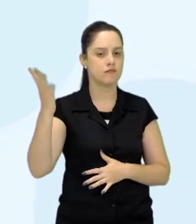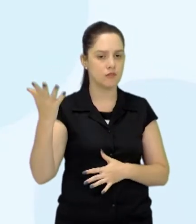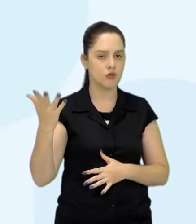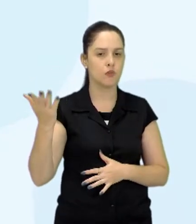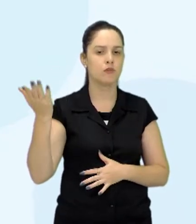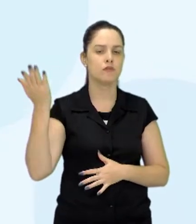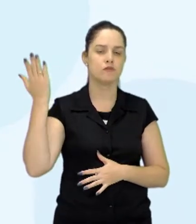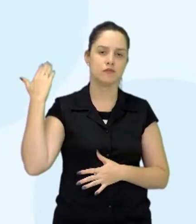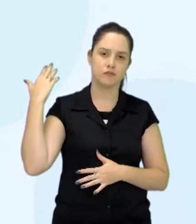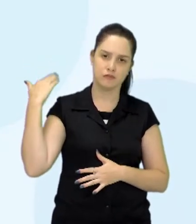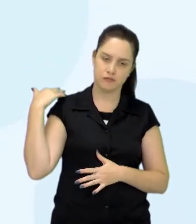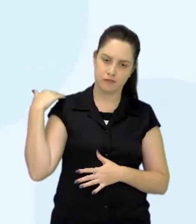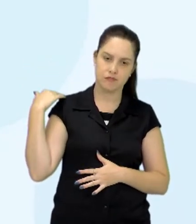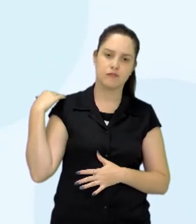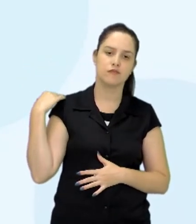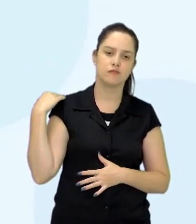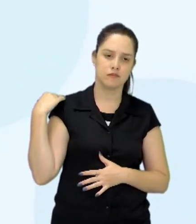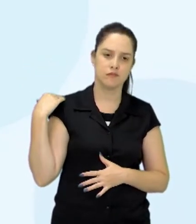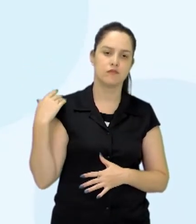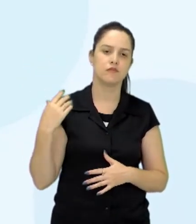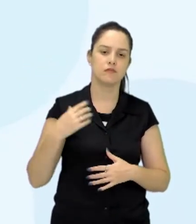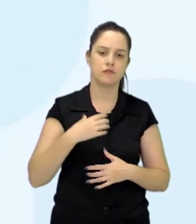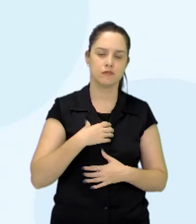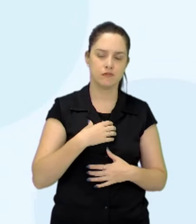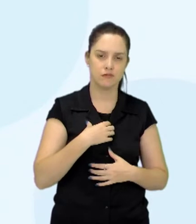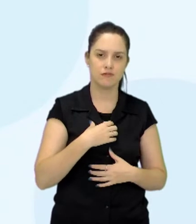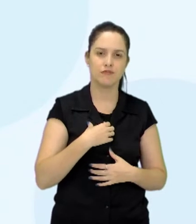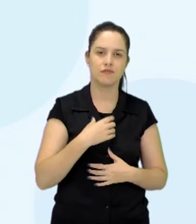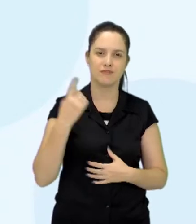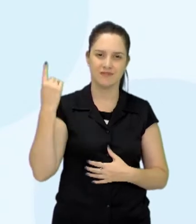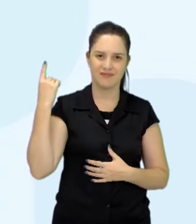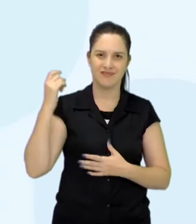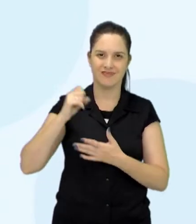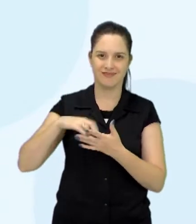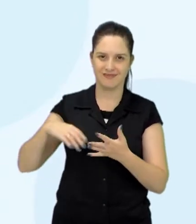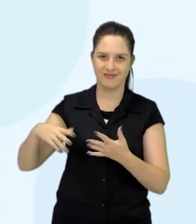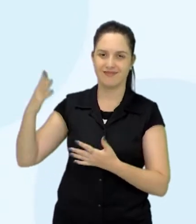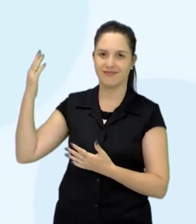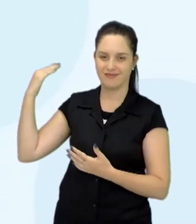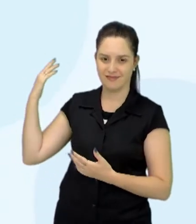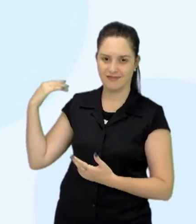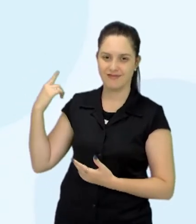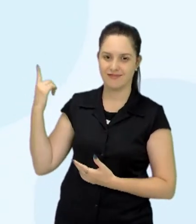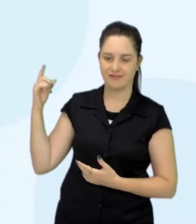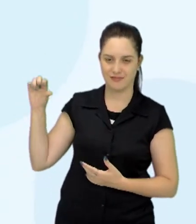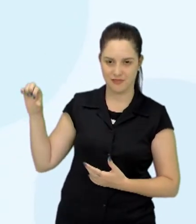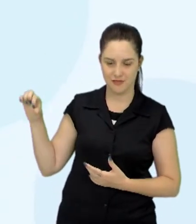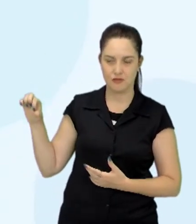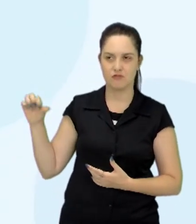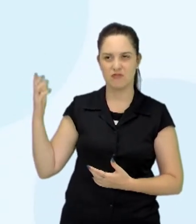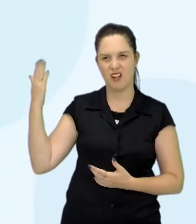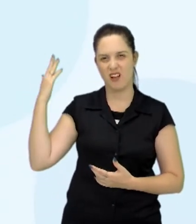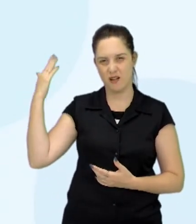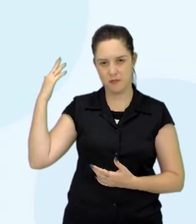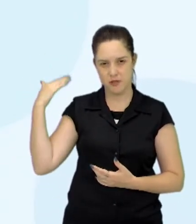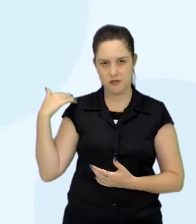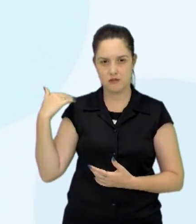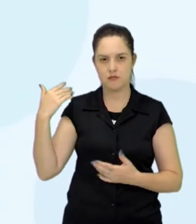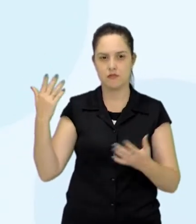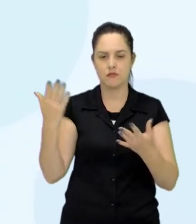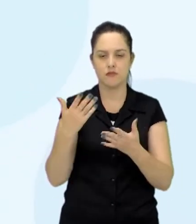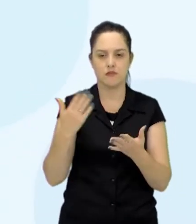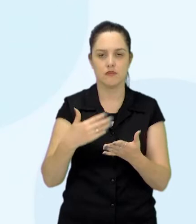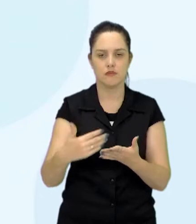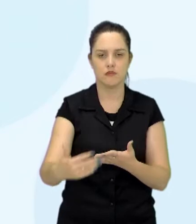ocorreu, né? Então, é o que o professor Kleber está fazendo lá na atividade dele, que ele fala do século XIX, no passado, e as formas que